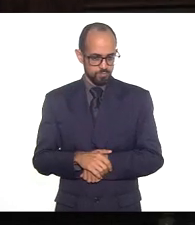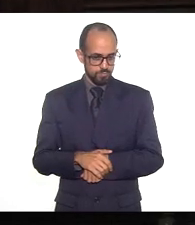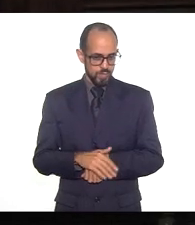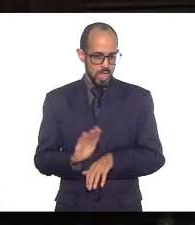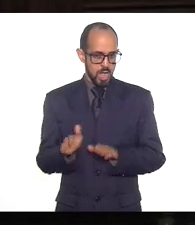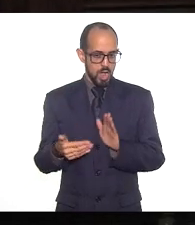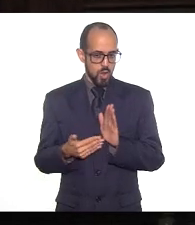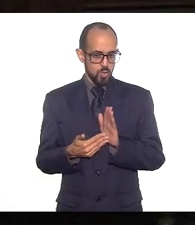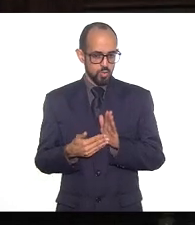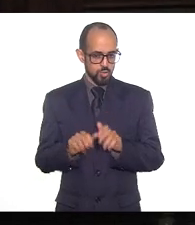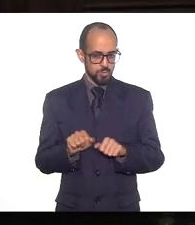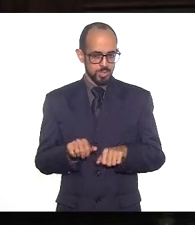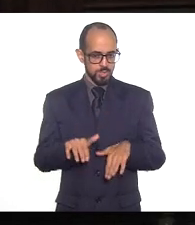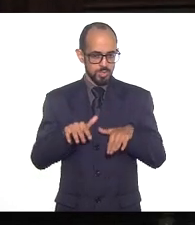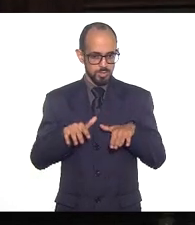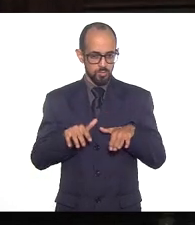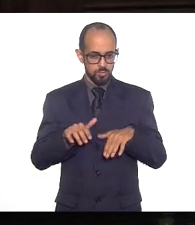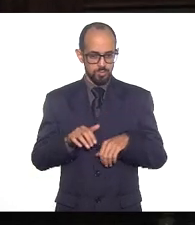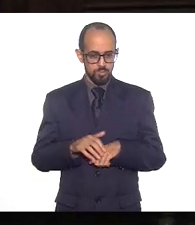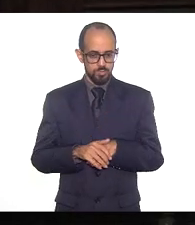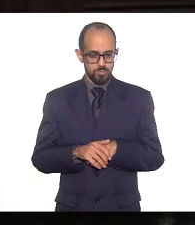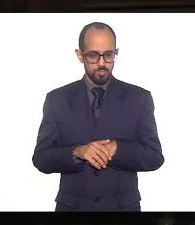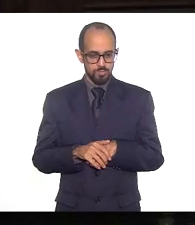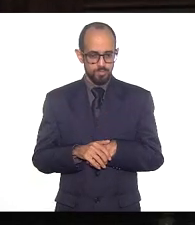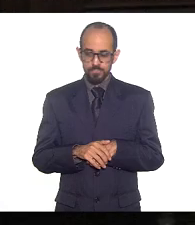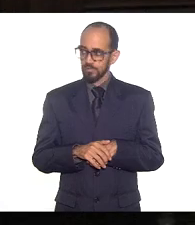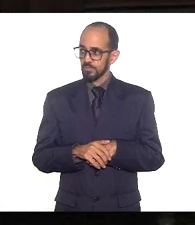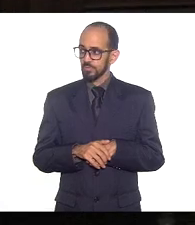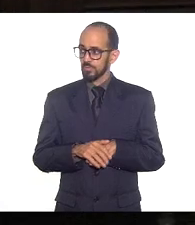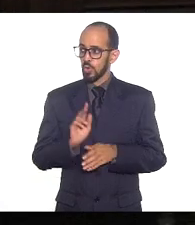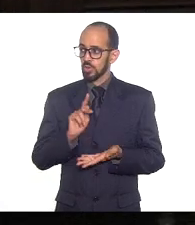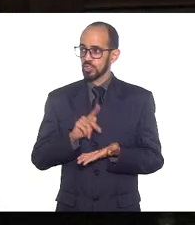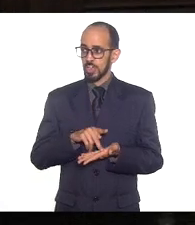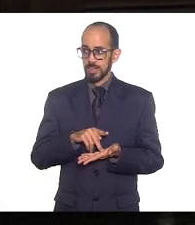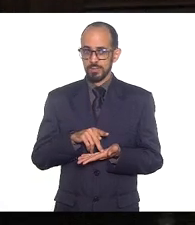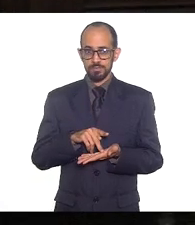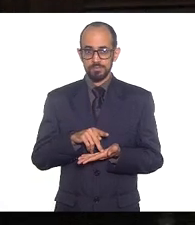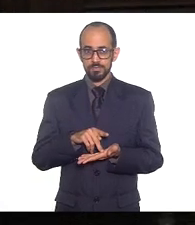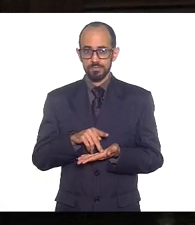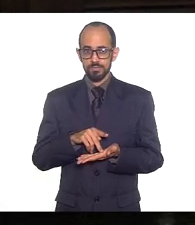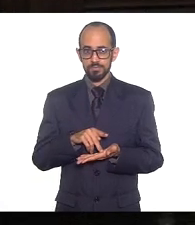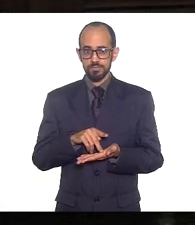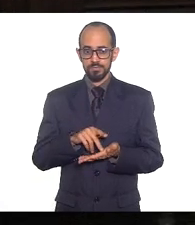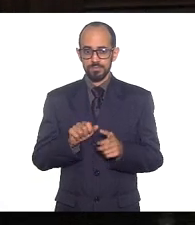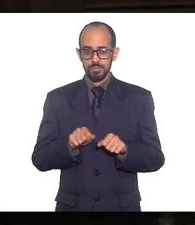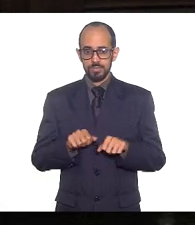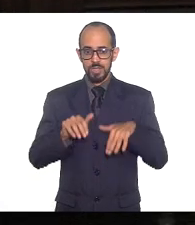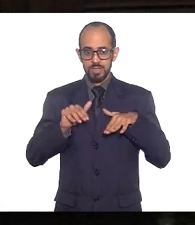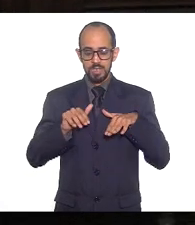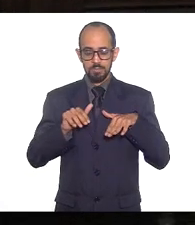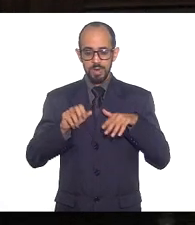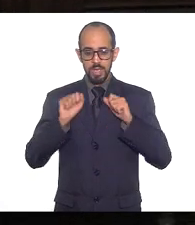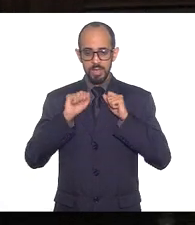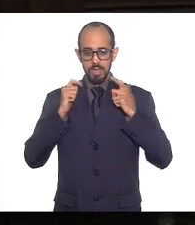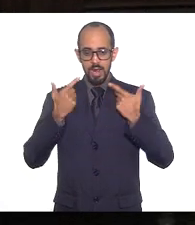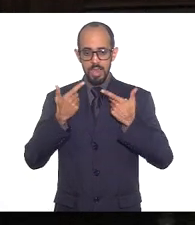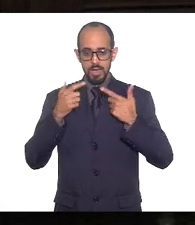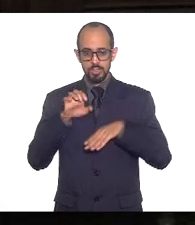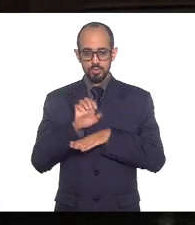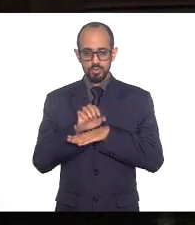última sessão a ordinária da Assembleia Legislativa do Estado